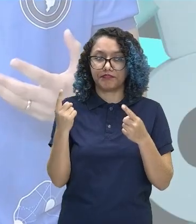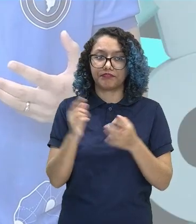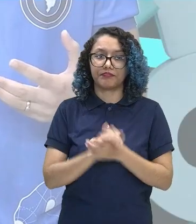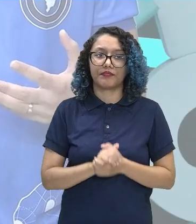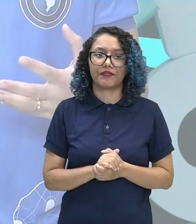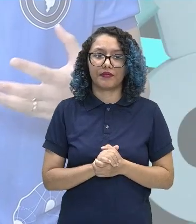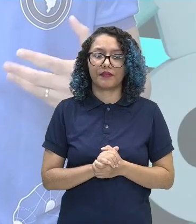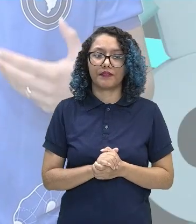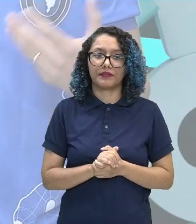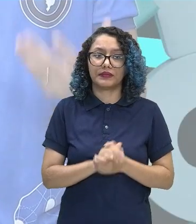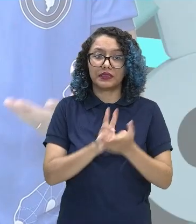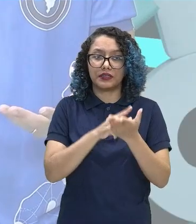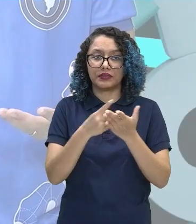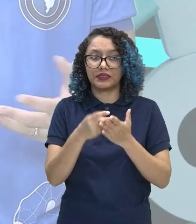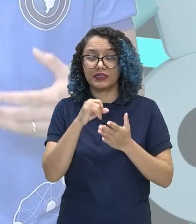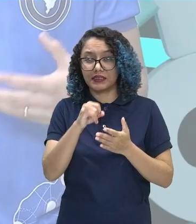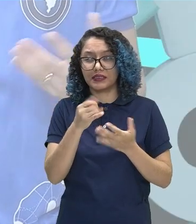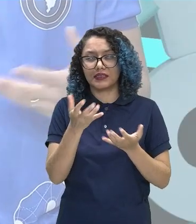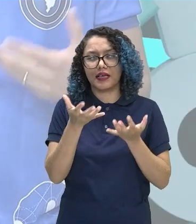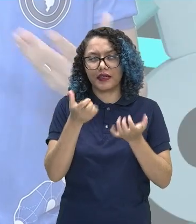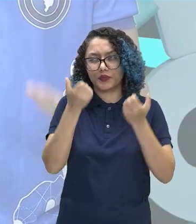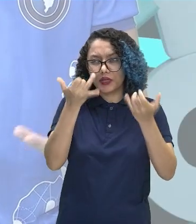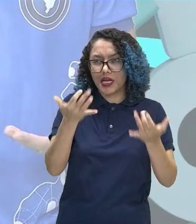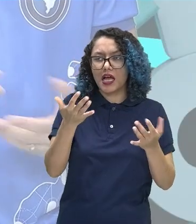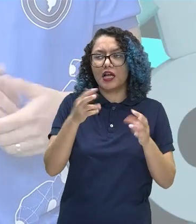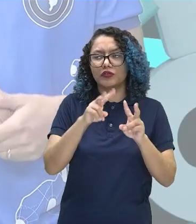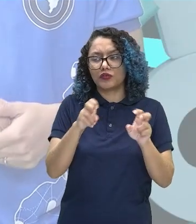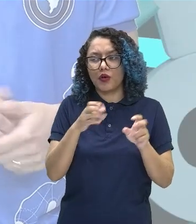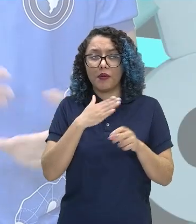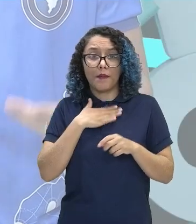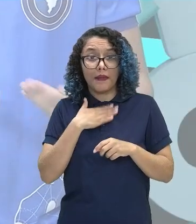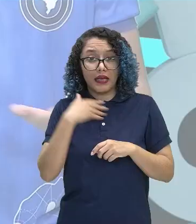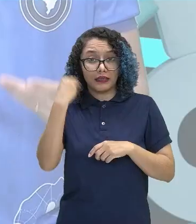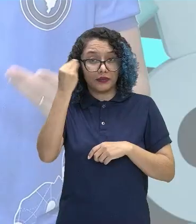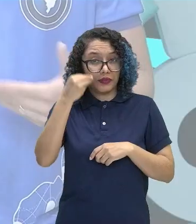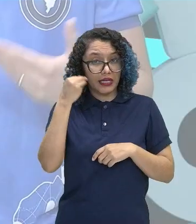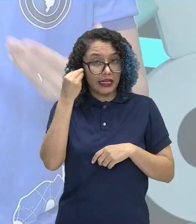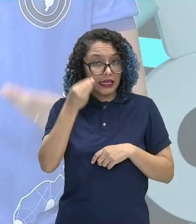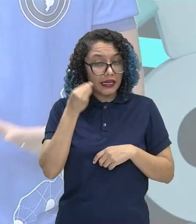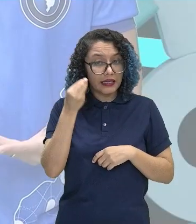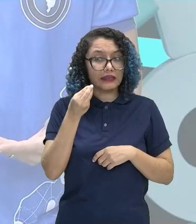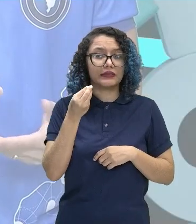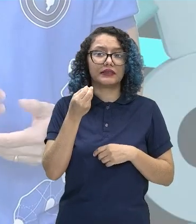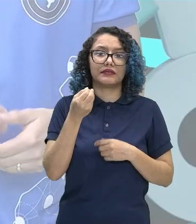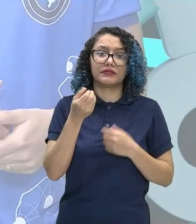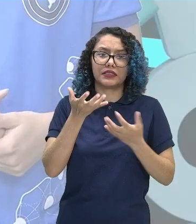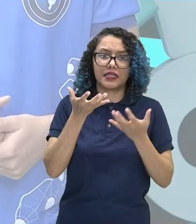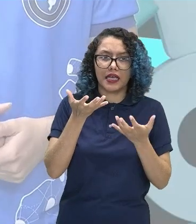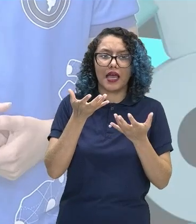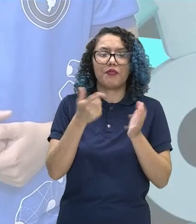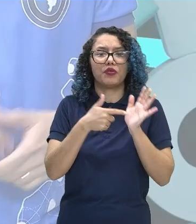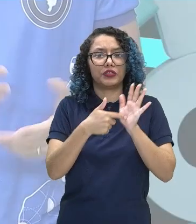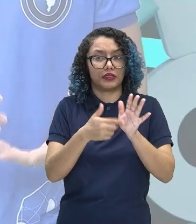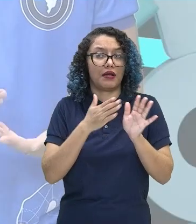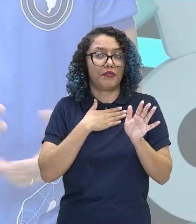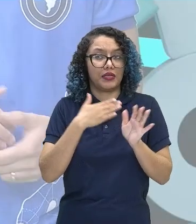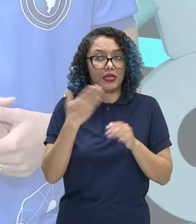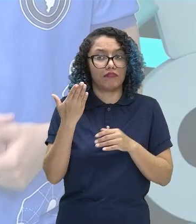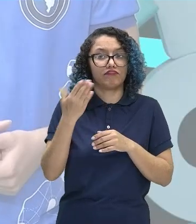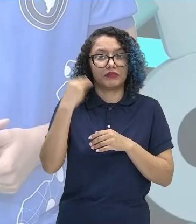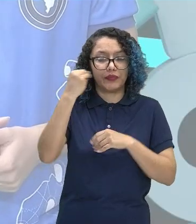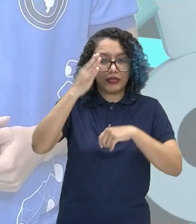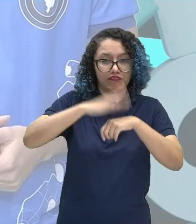eu quero falar acerca da minha experiência. Então, por experiência, então se eu quero citar minha experiência própria, eu posso dizer